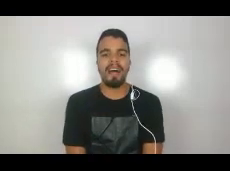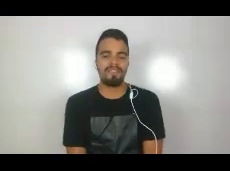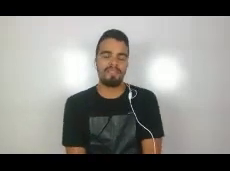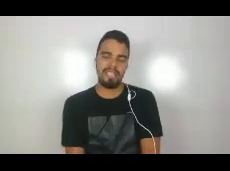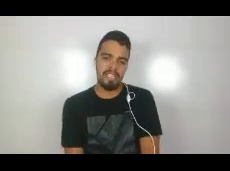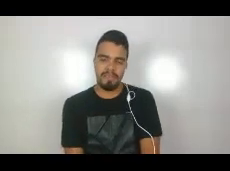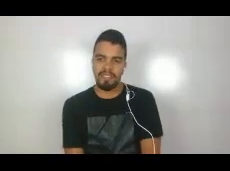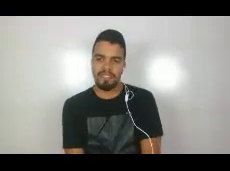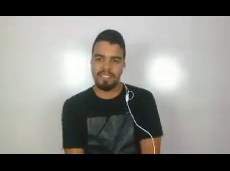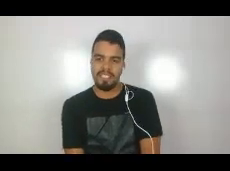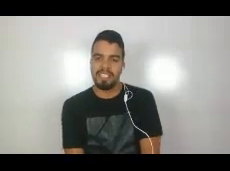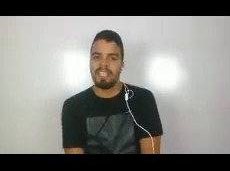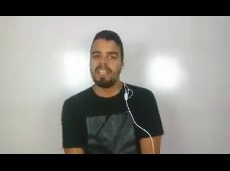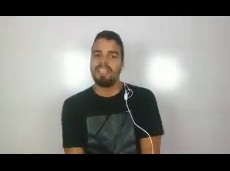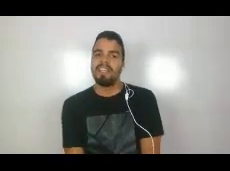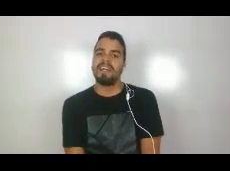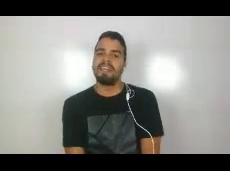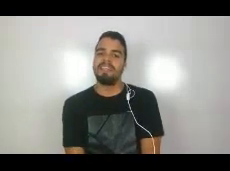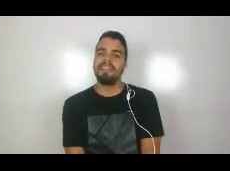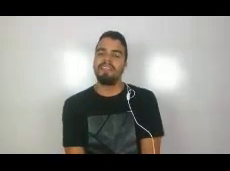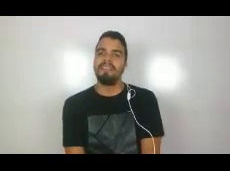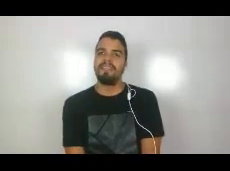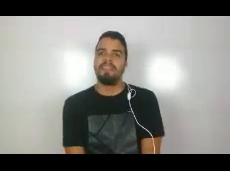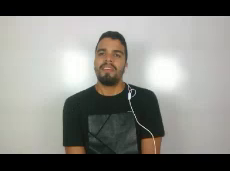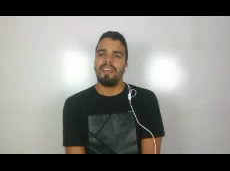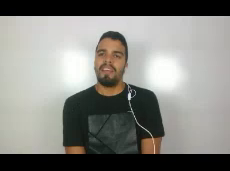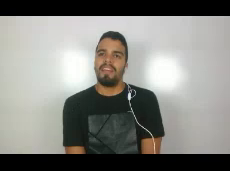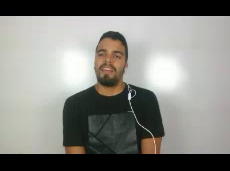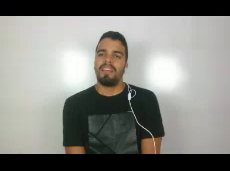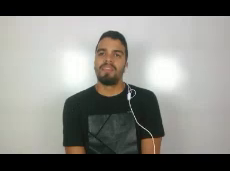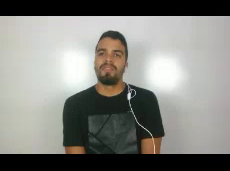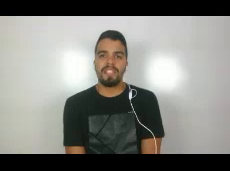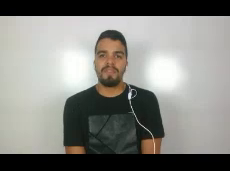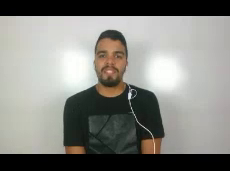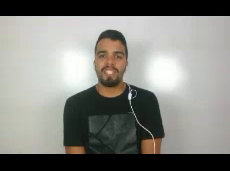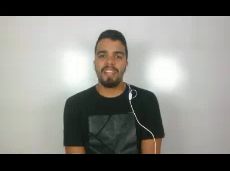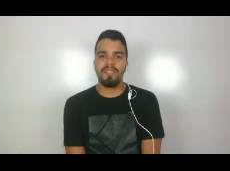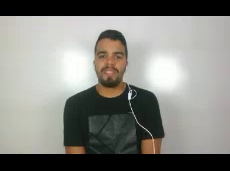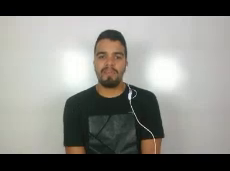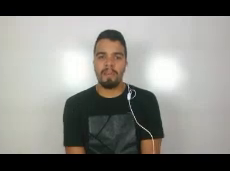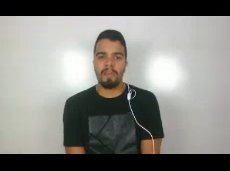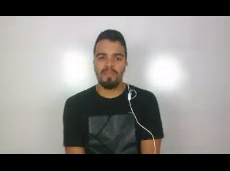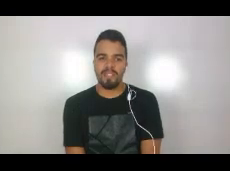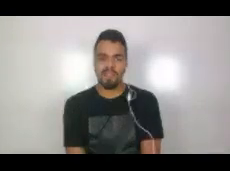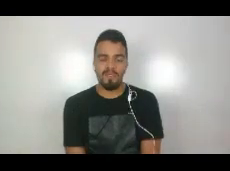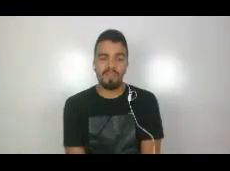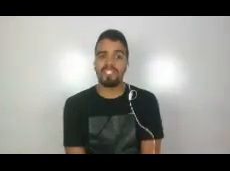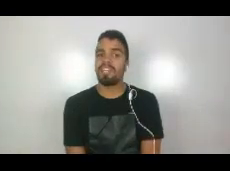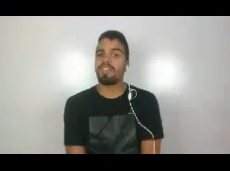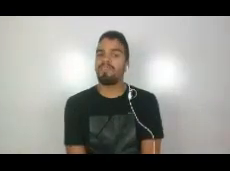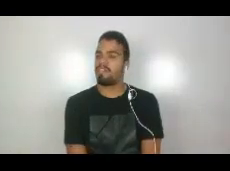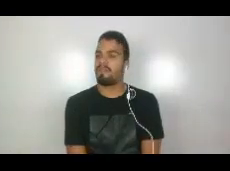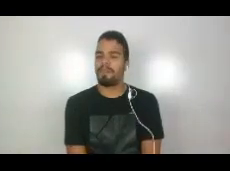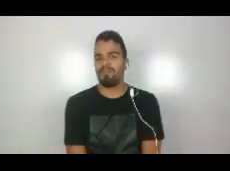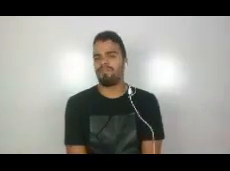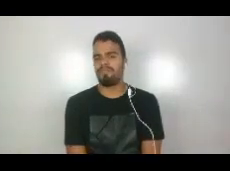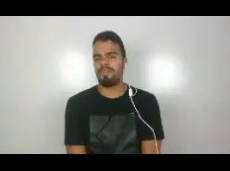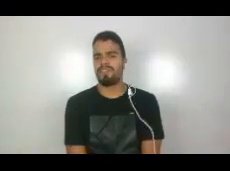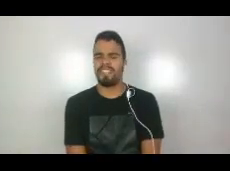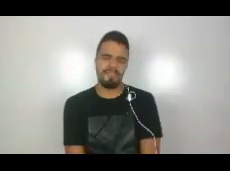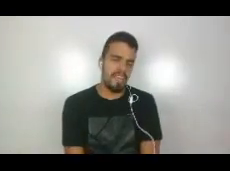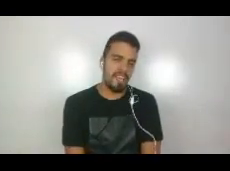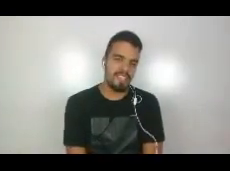diálogos básicos em Libras? E aí, eu não sei se vocês já encontraram uma pessoa surda, você já conhece uma